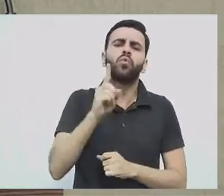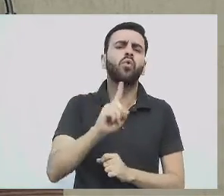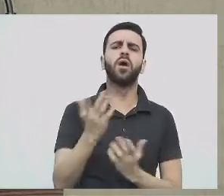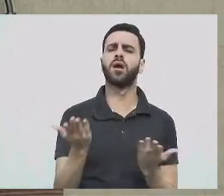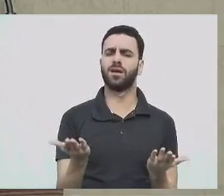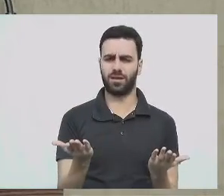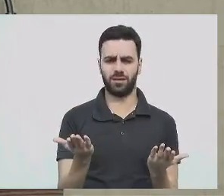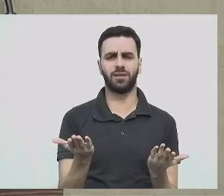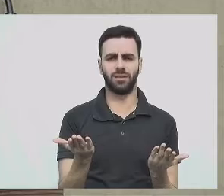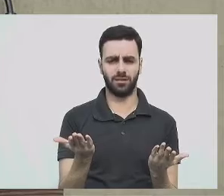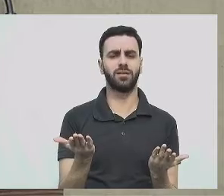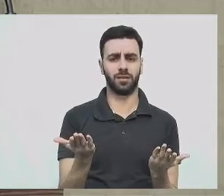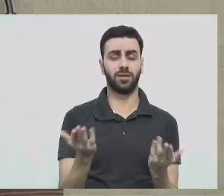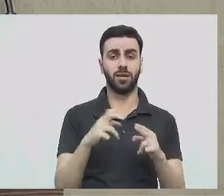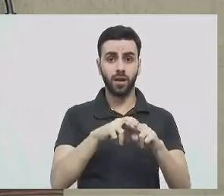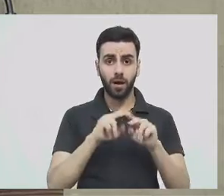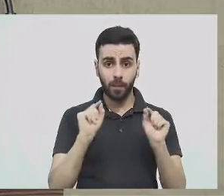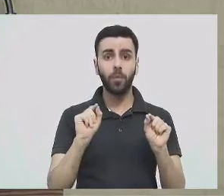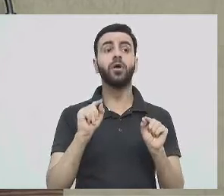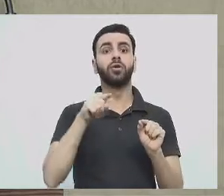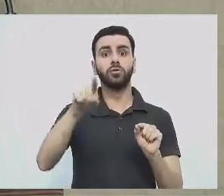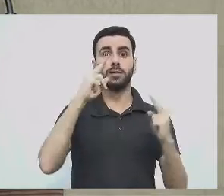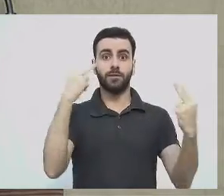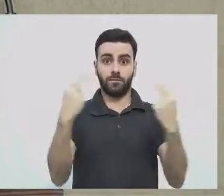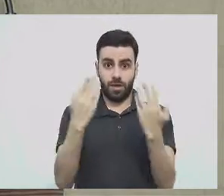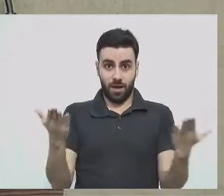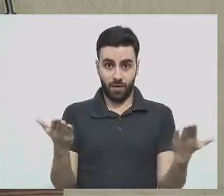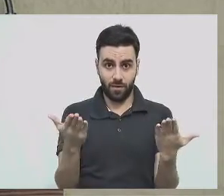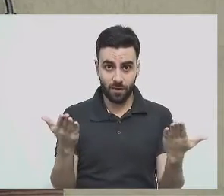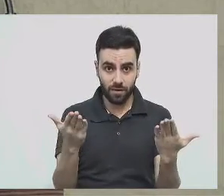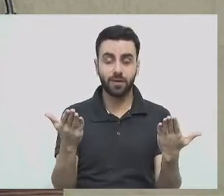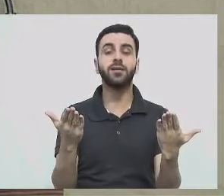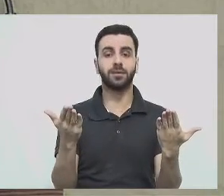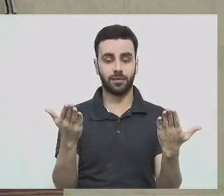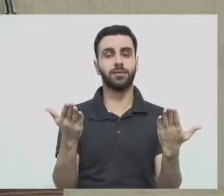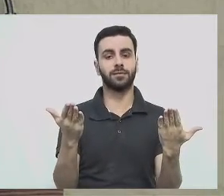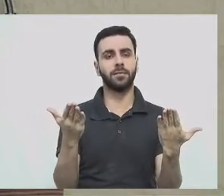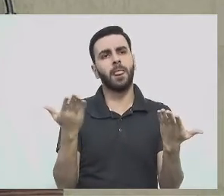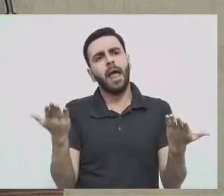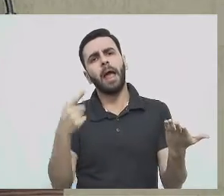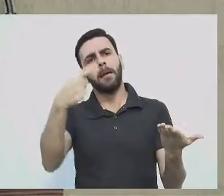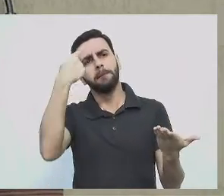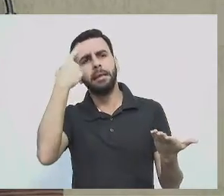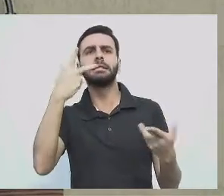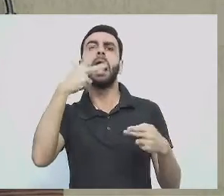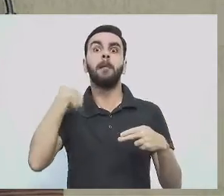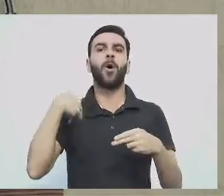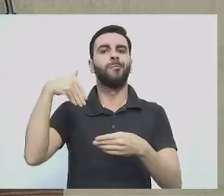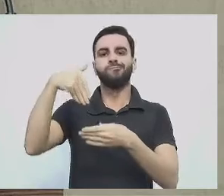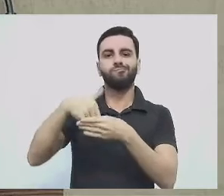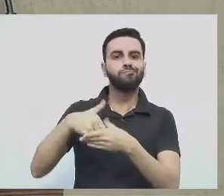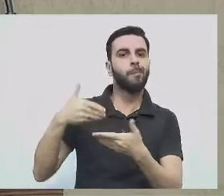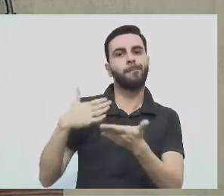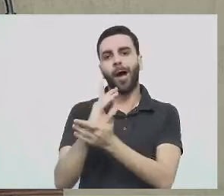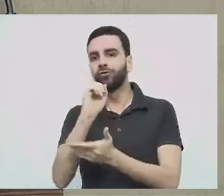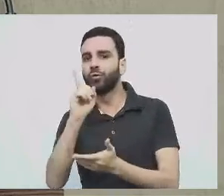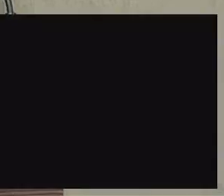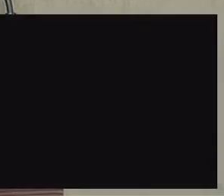não. Então, vocês estão nos vendo, nos ouvindo? Ah, porque perdeu a eleição que está